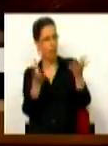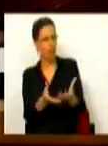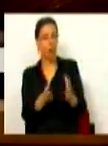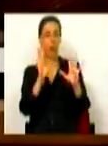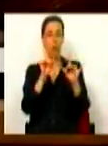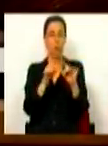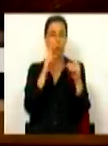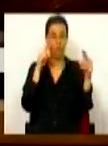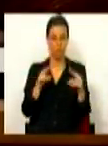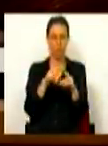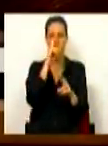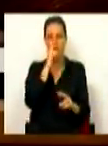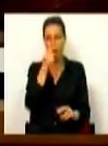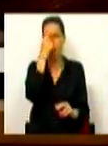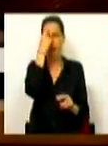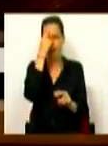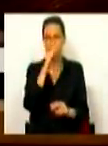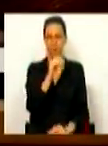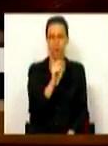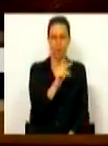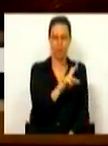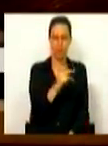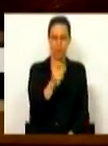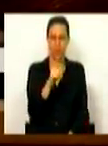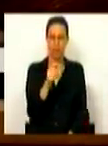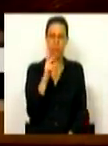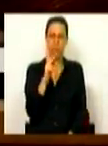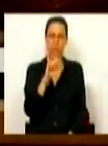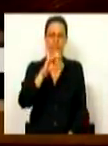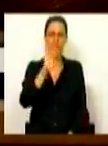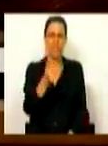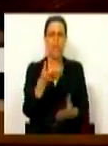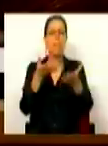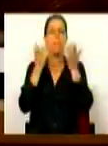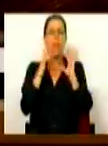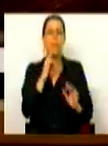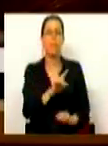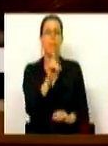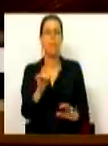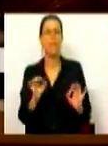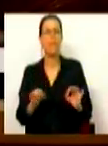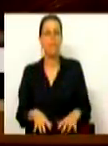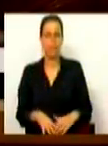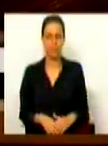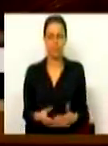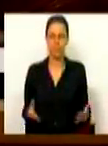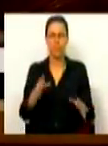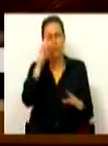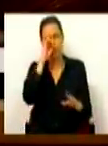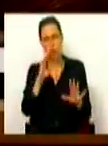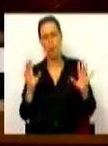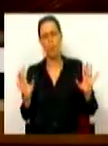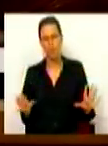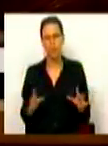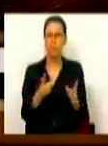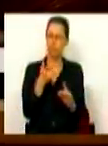Num desses simpósios, lembro-me, em Serralves, há 25 anos, Mário Soares perguntava no fim: "Ó professor,